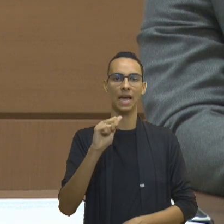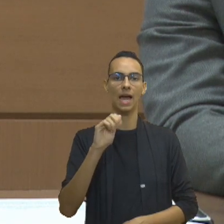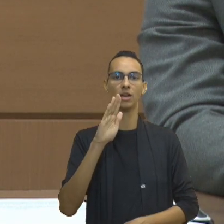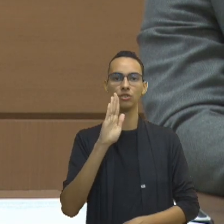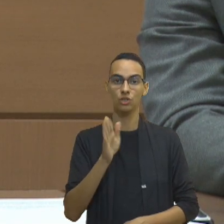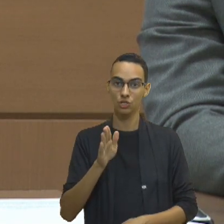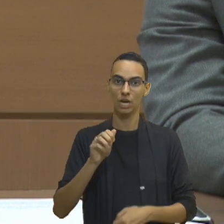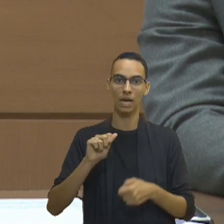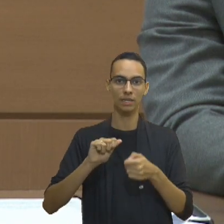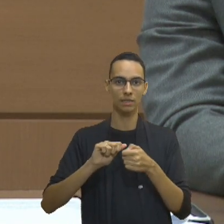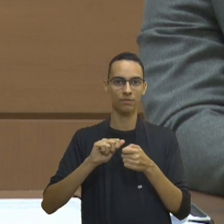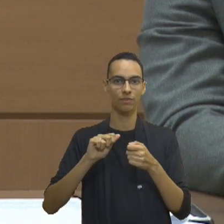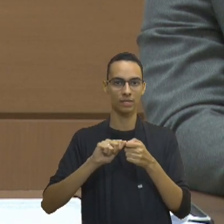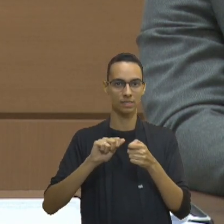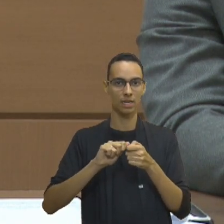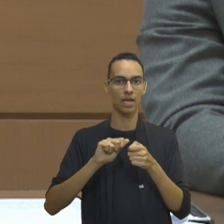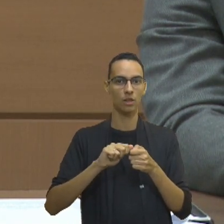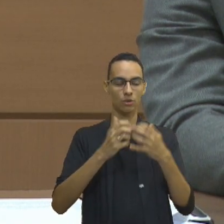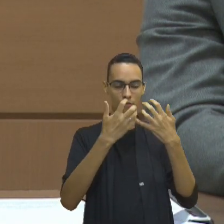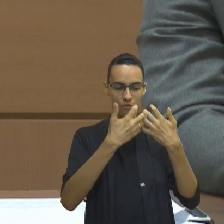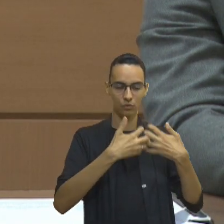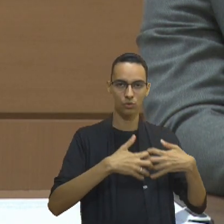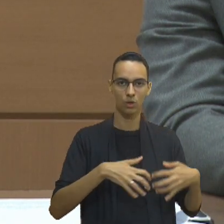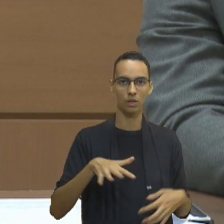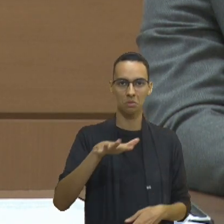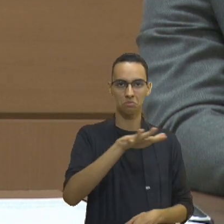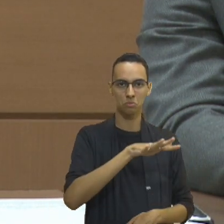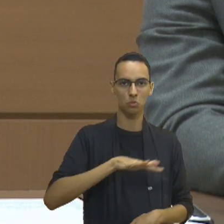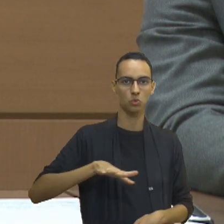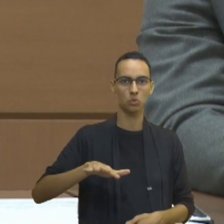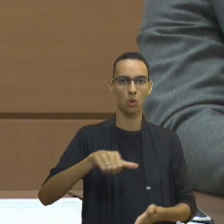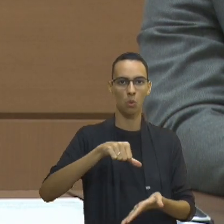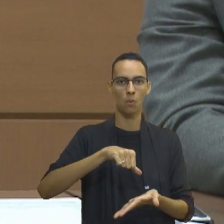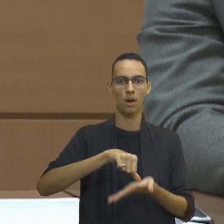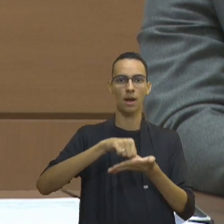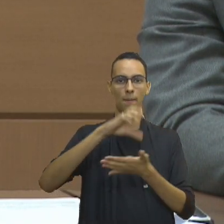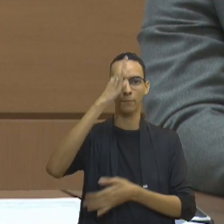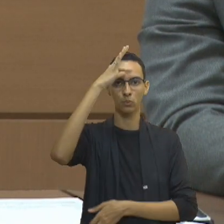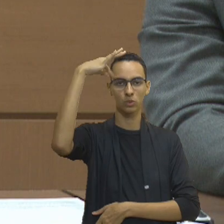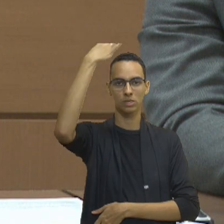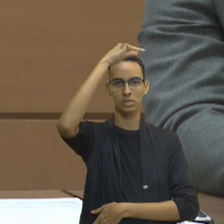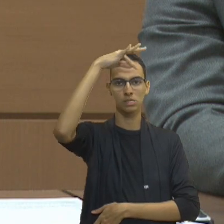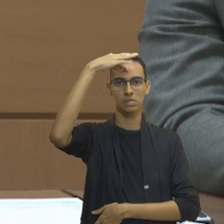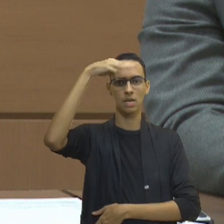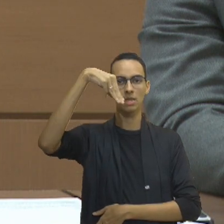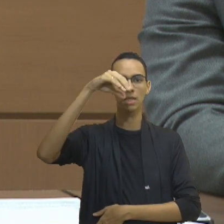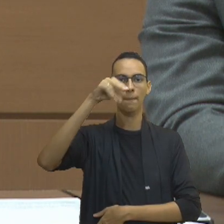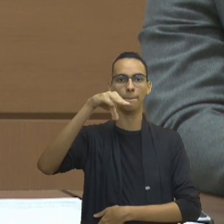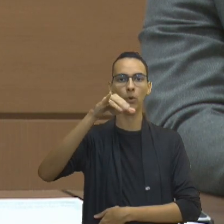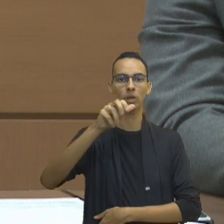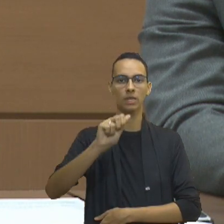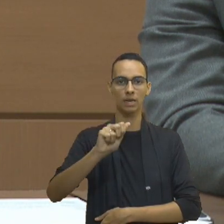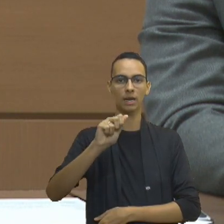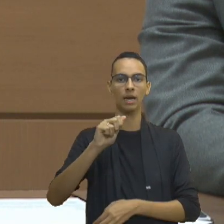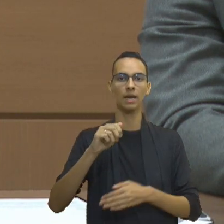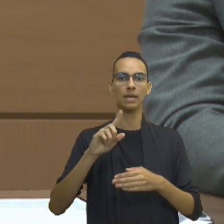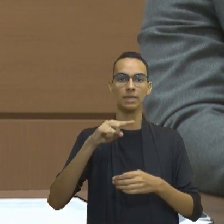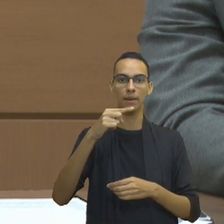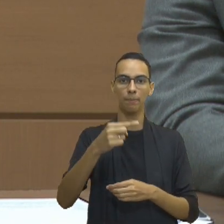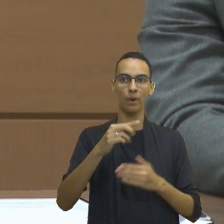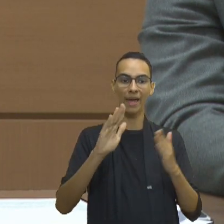em funcionamento em todo o perímetro do Campo Santa Mônica e é ativado após o fechamento do campus.